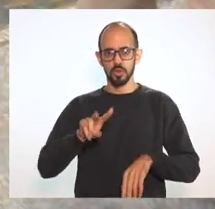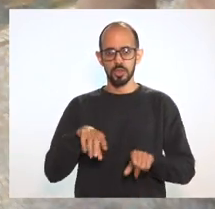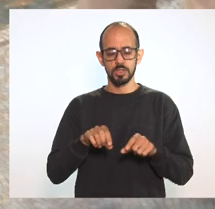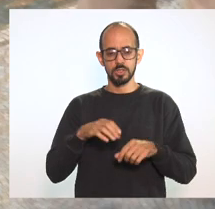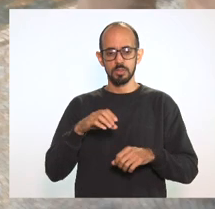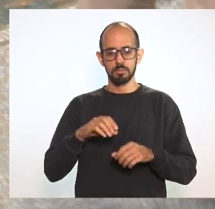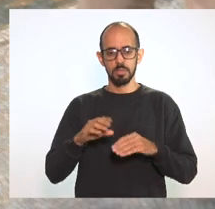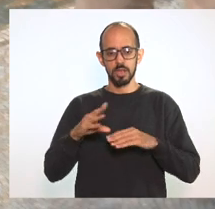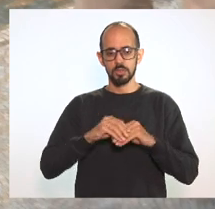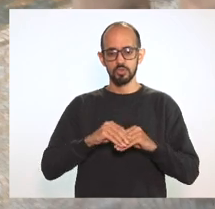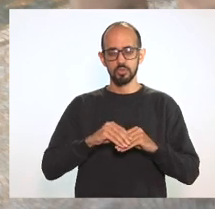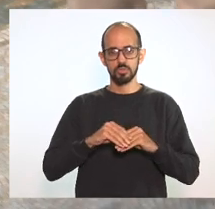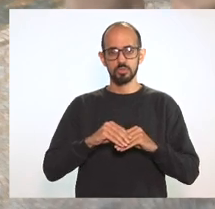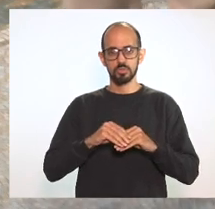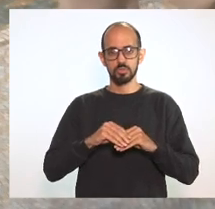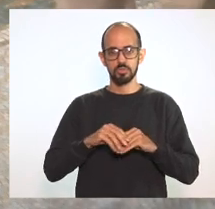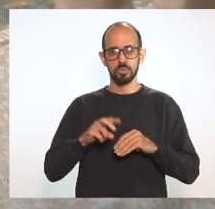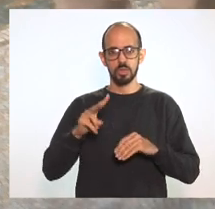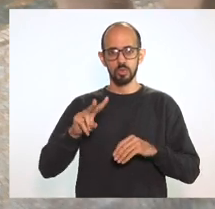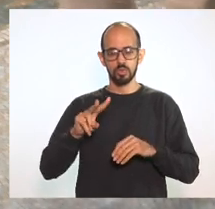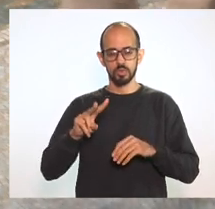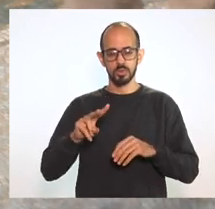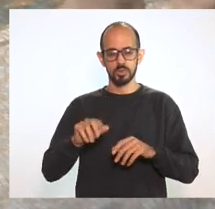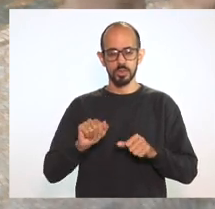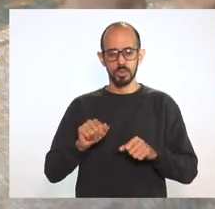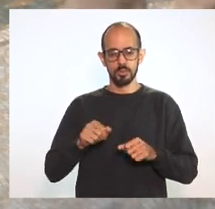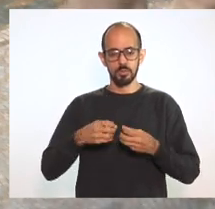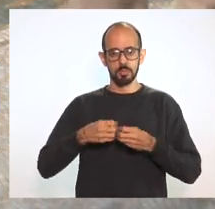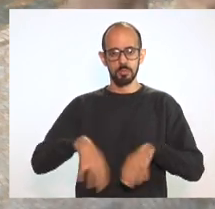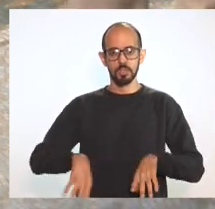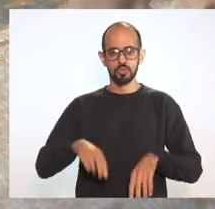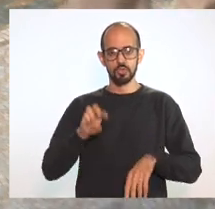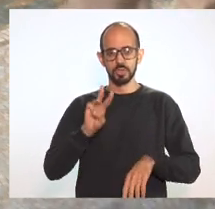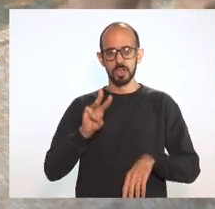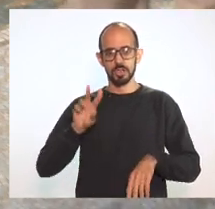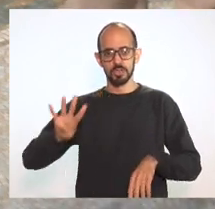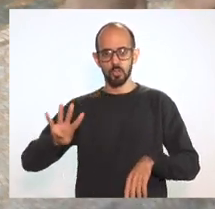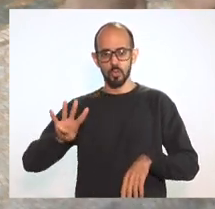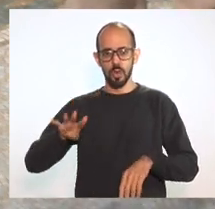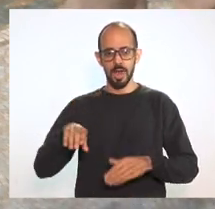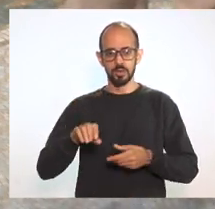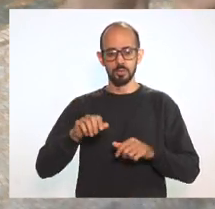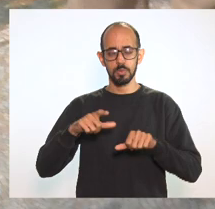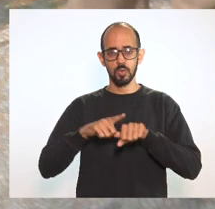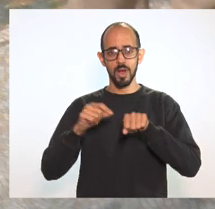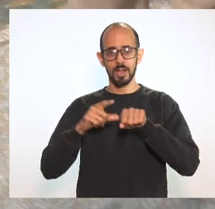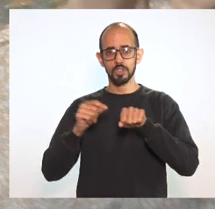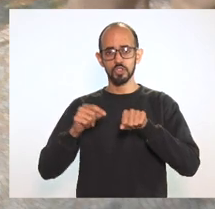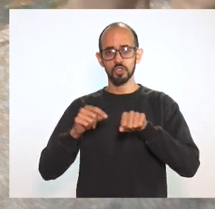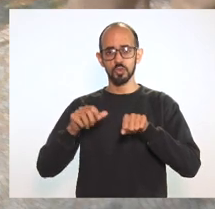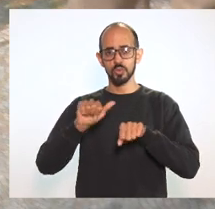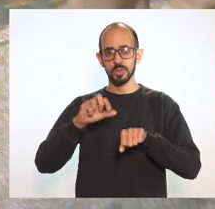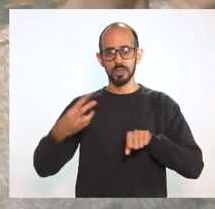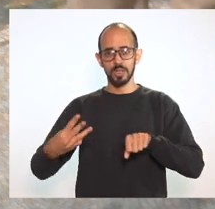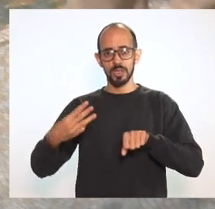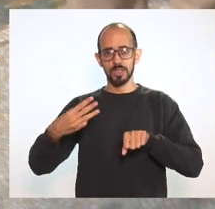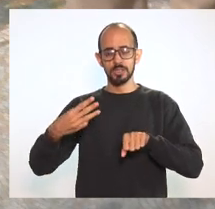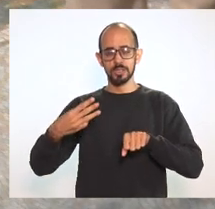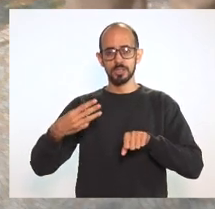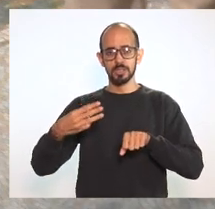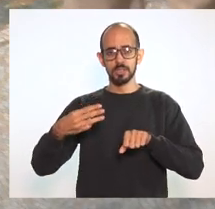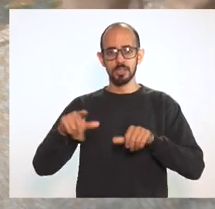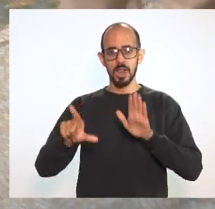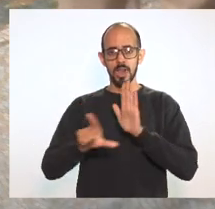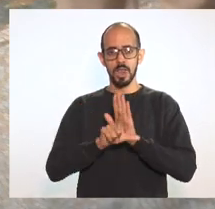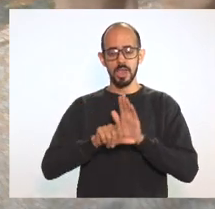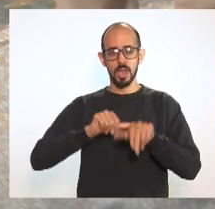CCJ. Pela prejudicabilidade das emendas 3 e 4, pelo artigo 13 da lei alterada. Pela prejudicabilidade da